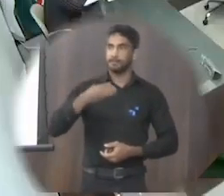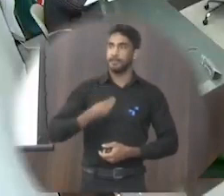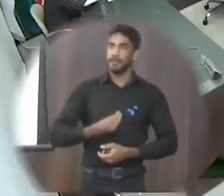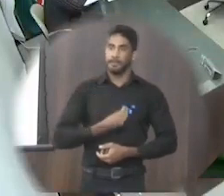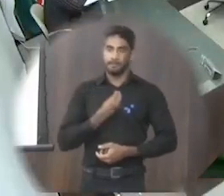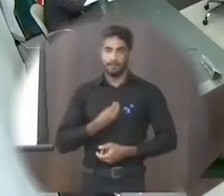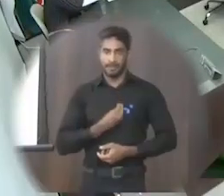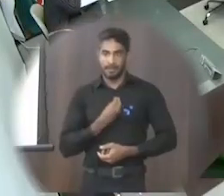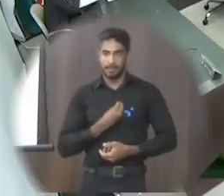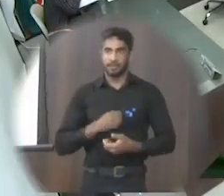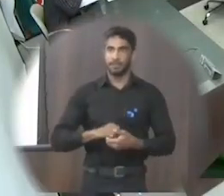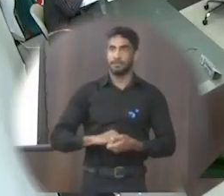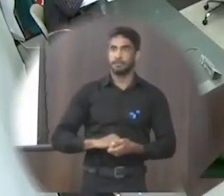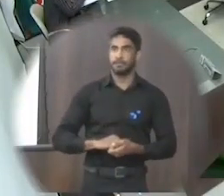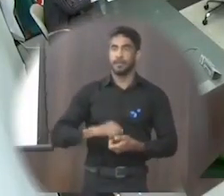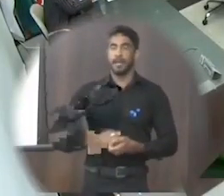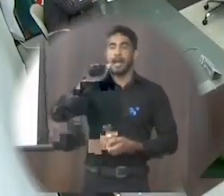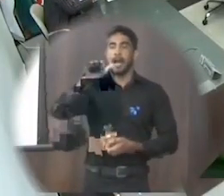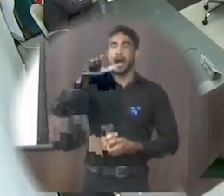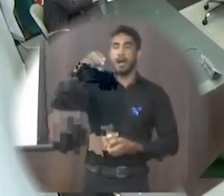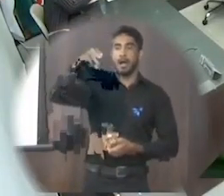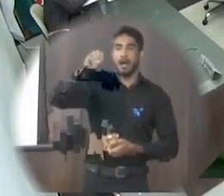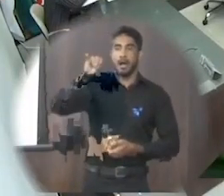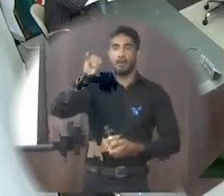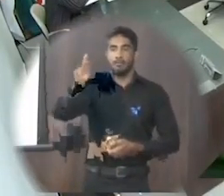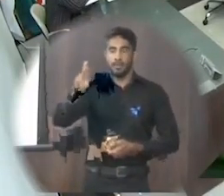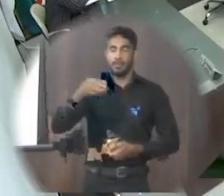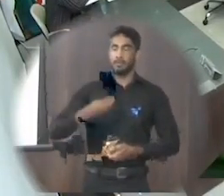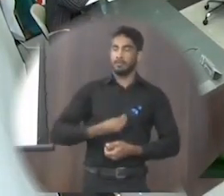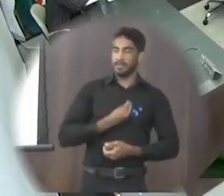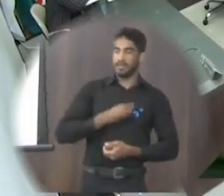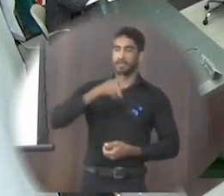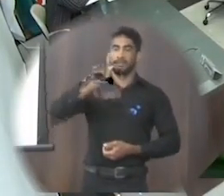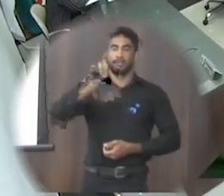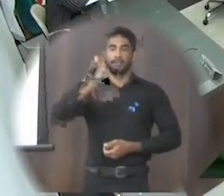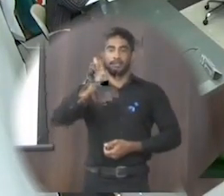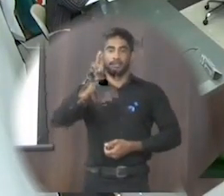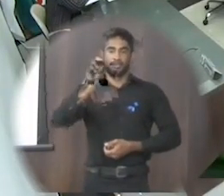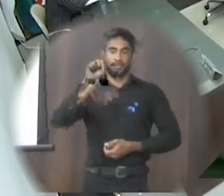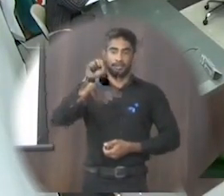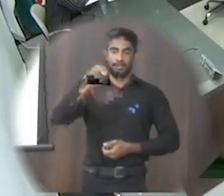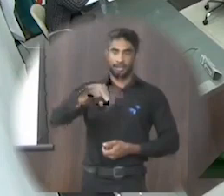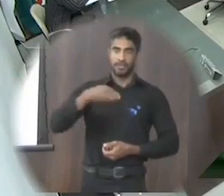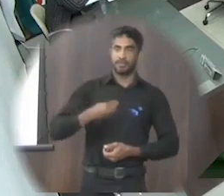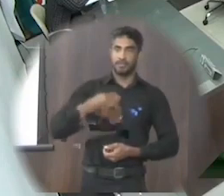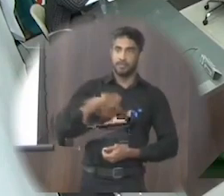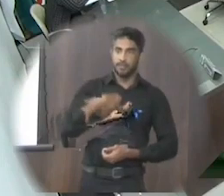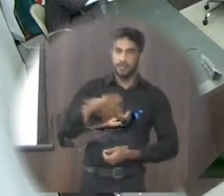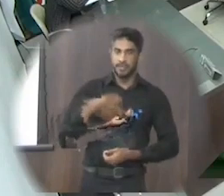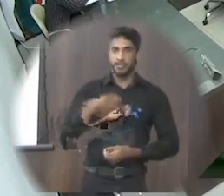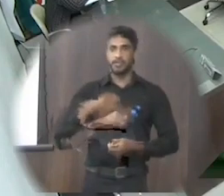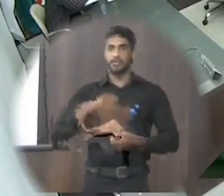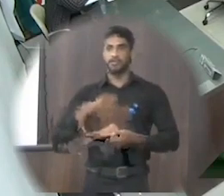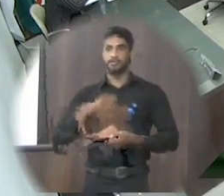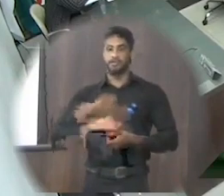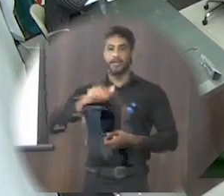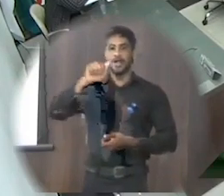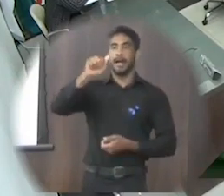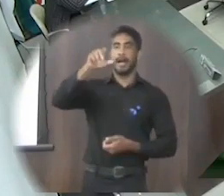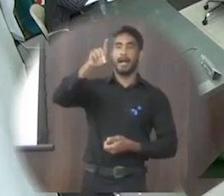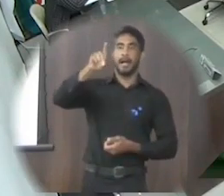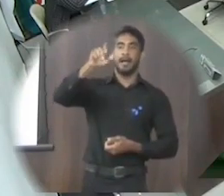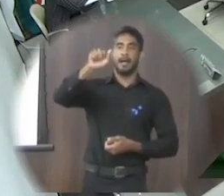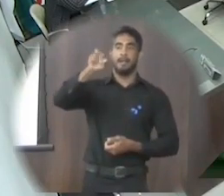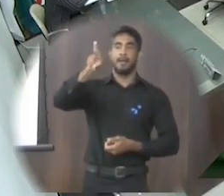Teixeira. Presente. Almídia Santos, presente. Gerson do Espírito Santo de Souza. Presente. Adauri